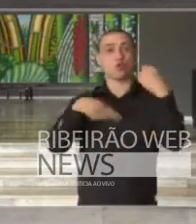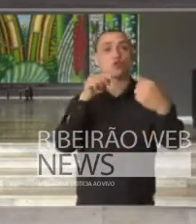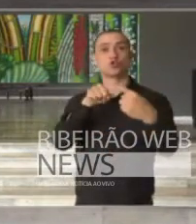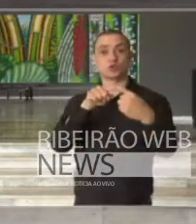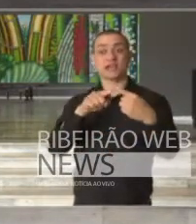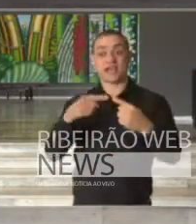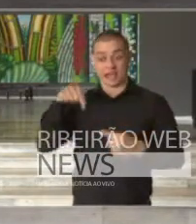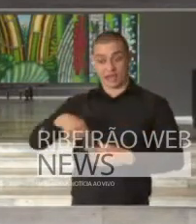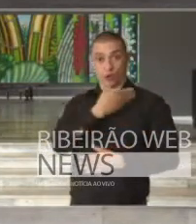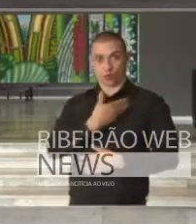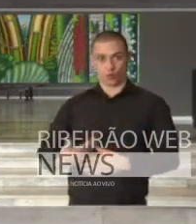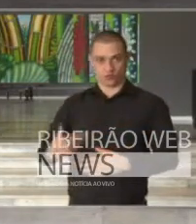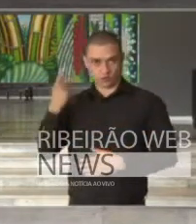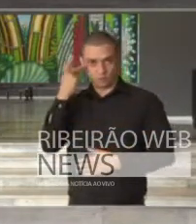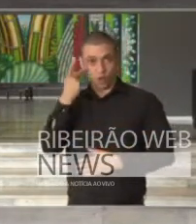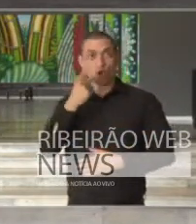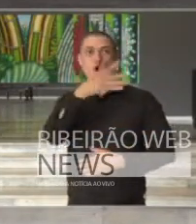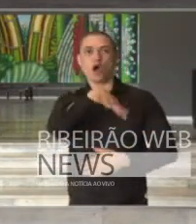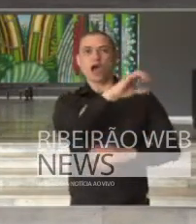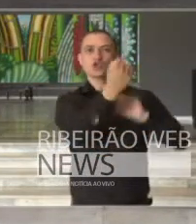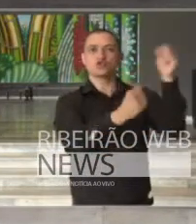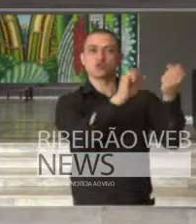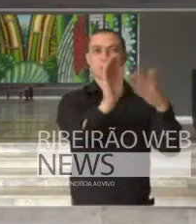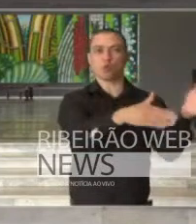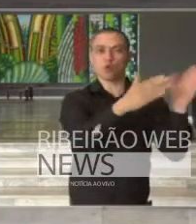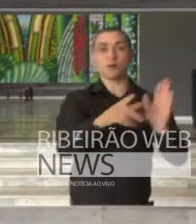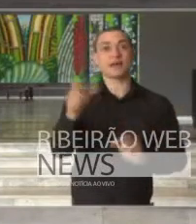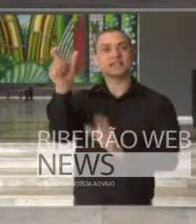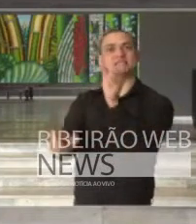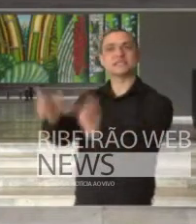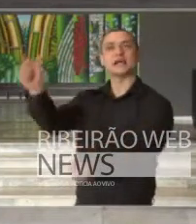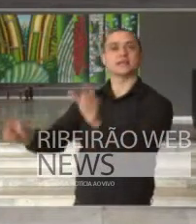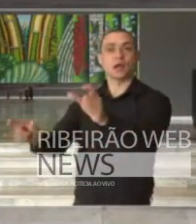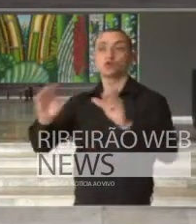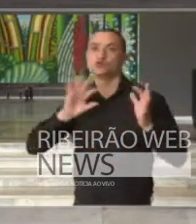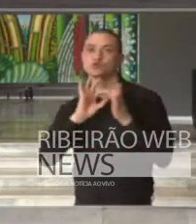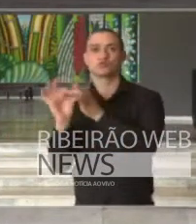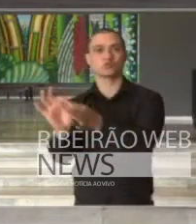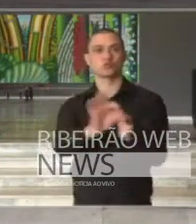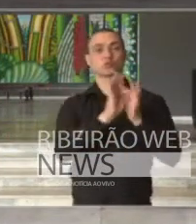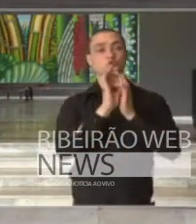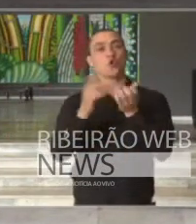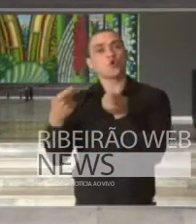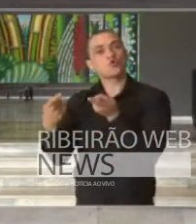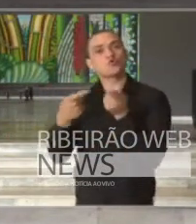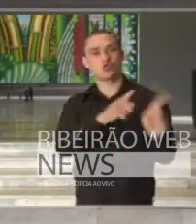pactuar governo, setores produtivos e cidadãos em prol do combate ao